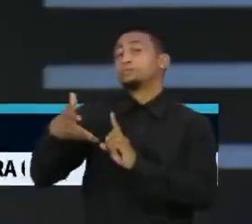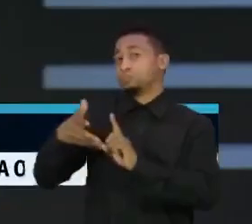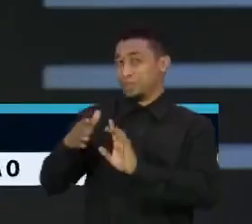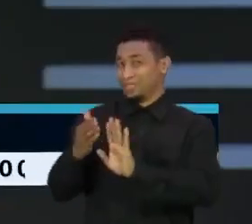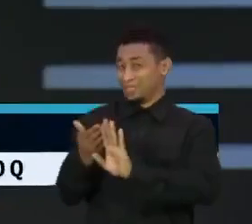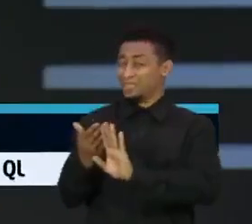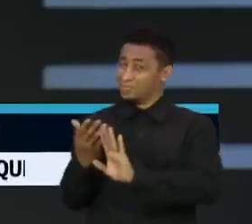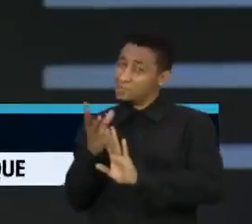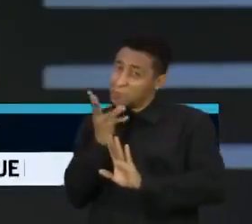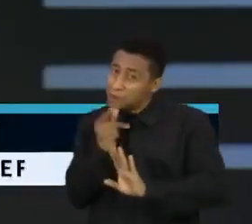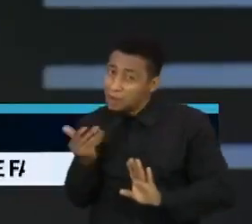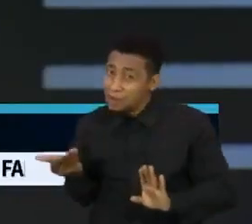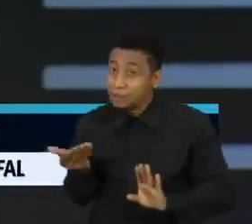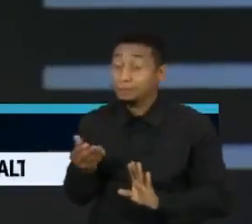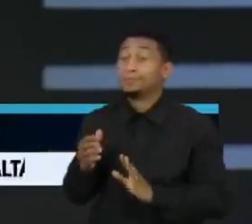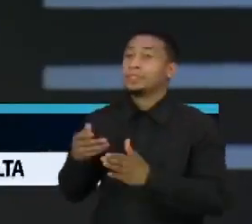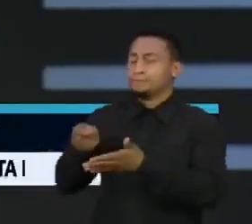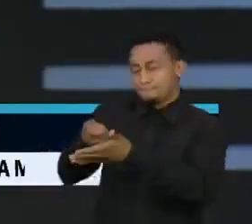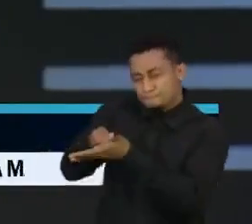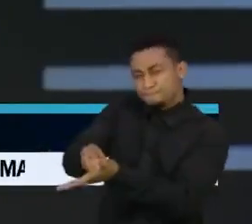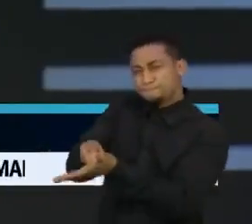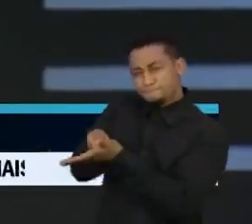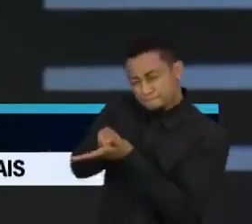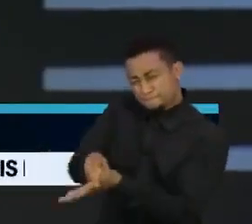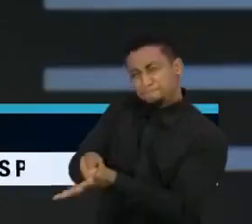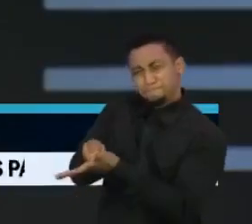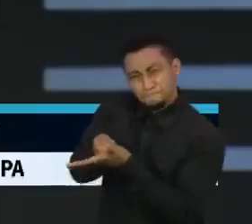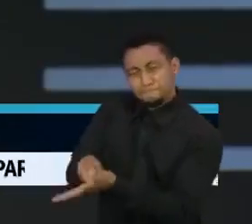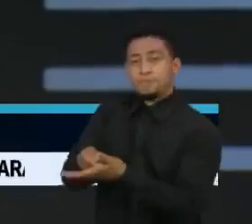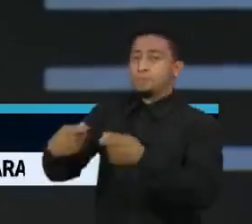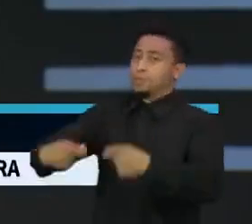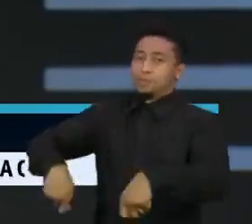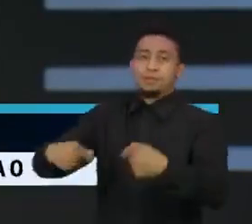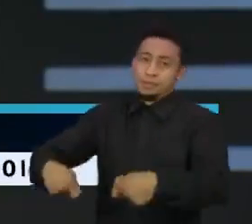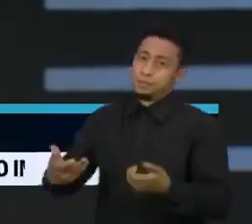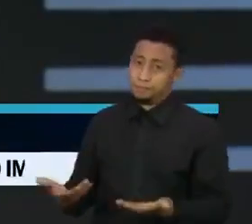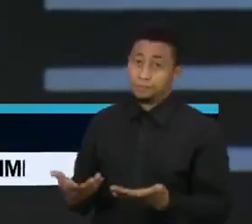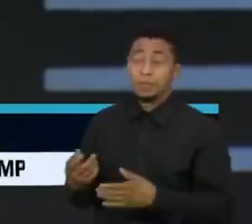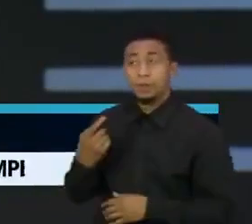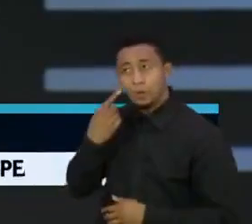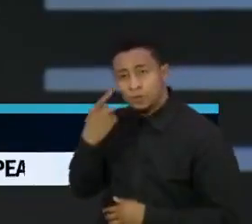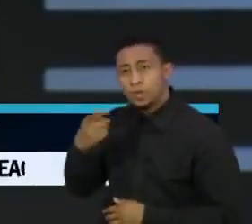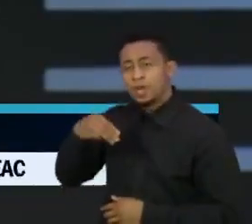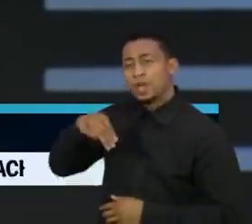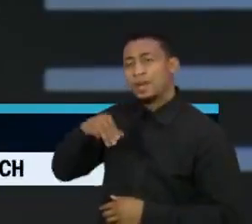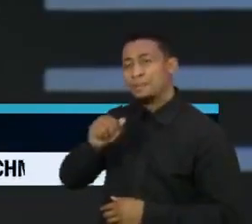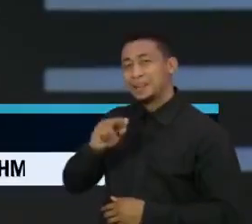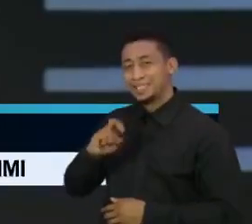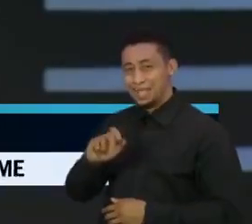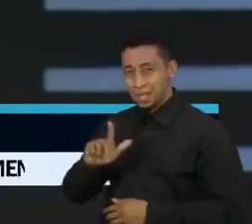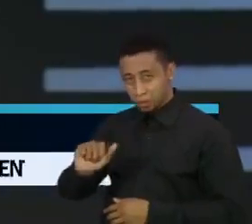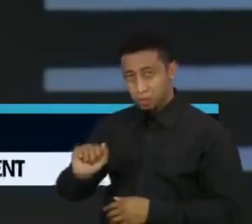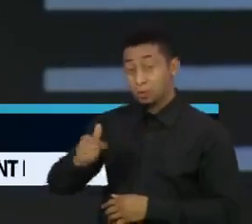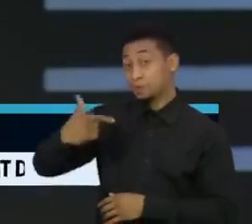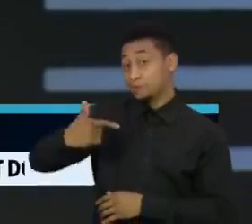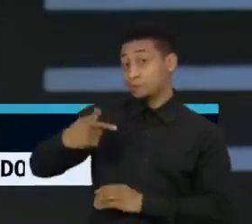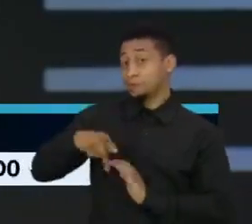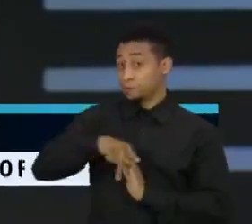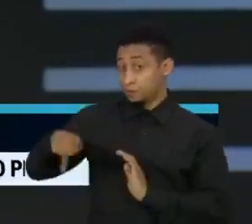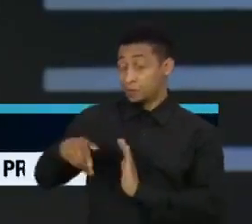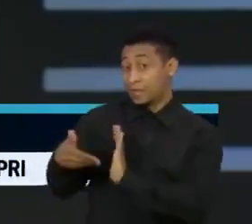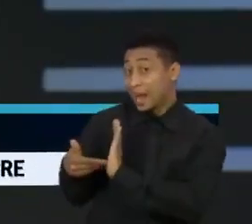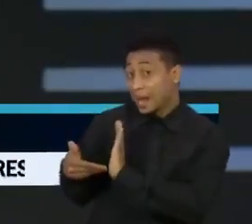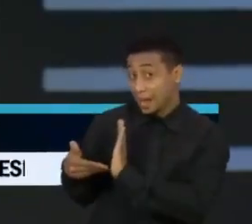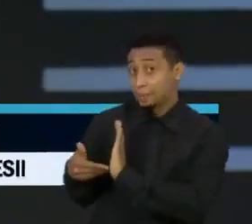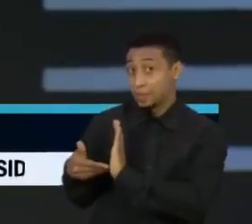pressão vai ter que aumentar em que aumentar muito opção eu vi por exemplo Marcelo Ramos que a vice-presidente da câmara vice-presidente